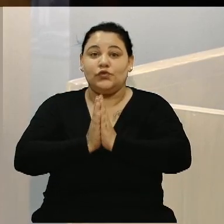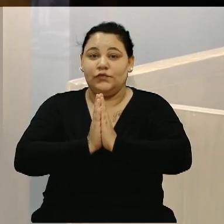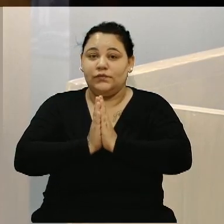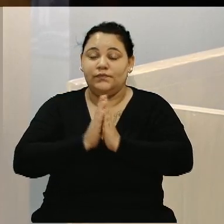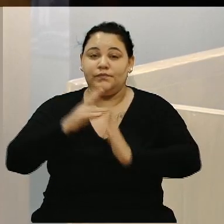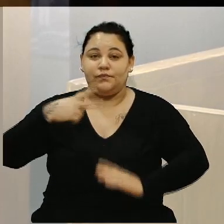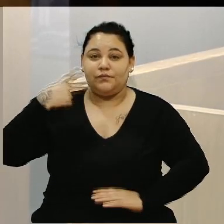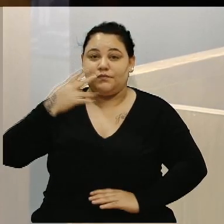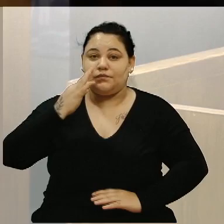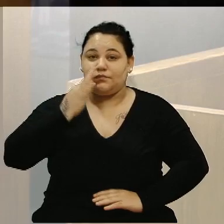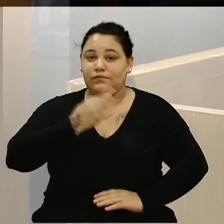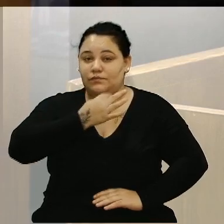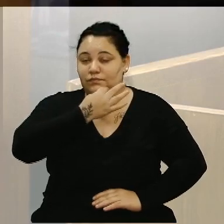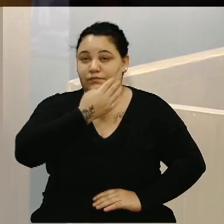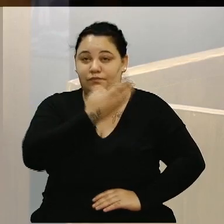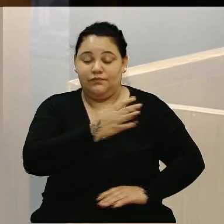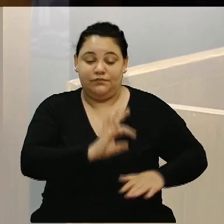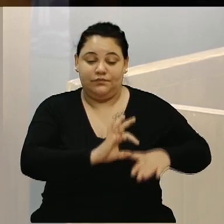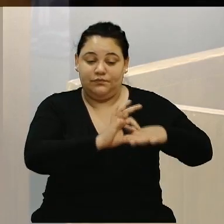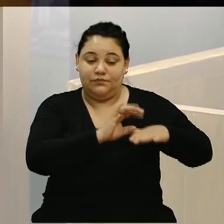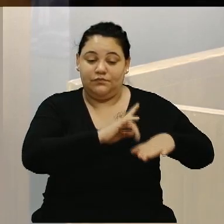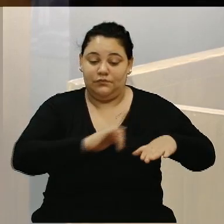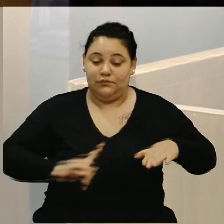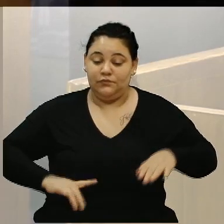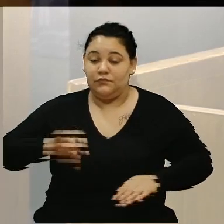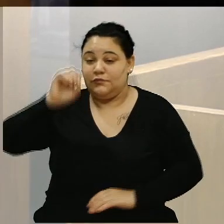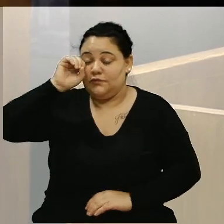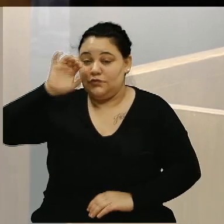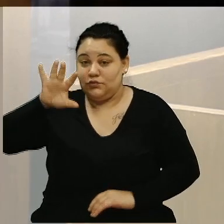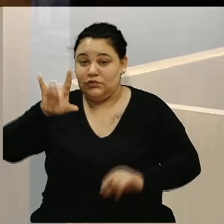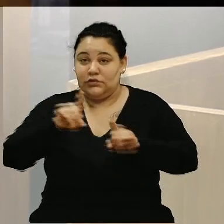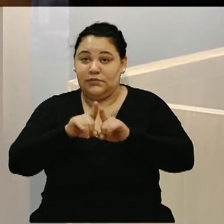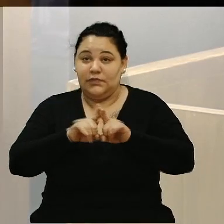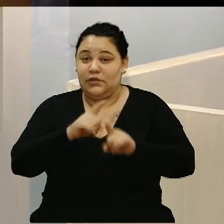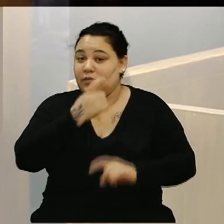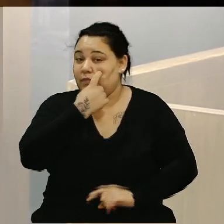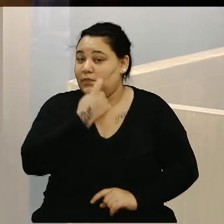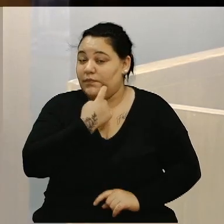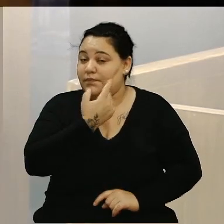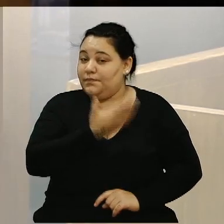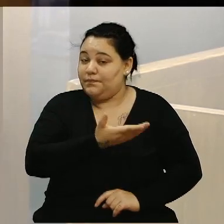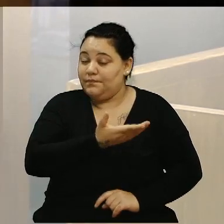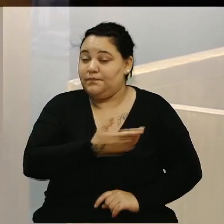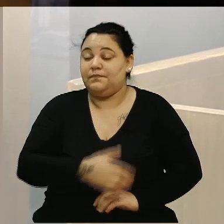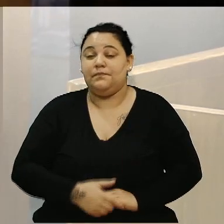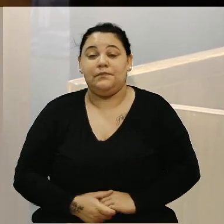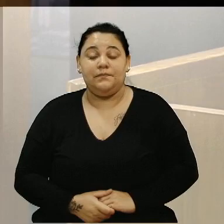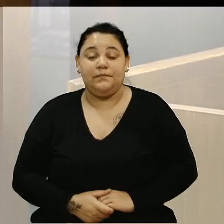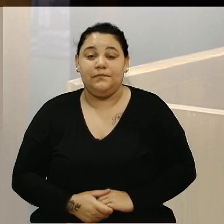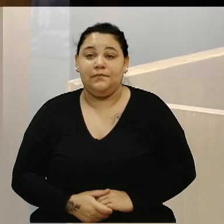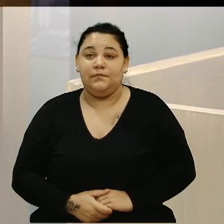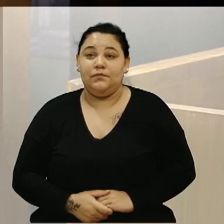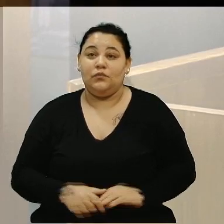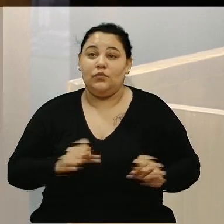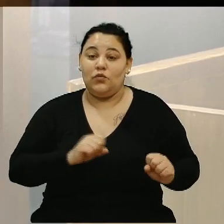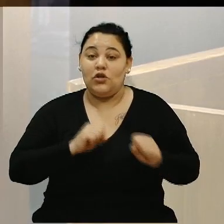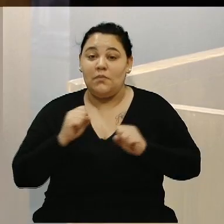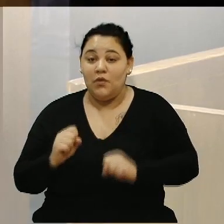Tatiana Incossari, contra o líder do governo, o vereador Fiuza, o vereador Moleque, o sublíder, que possam